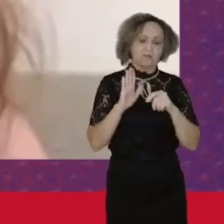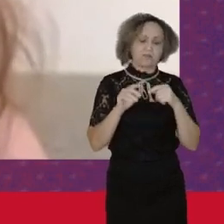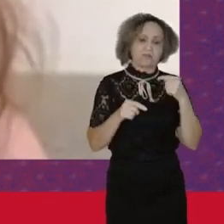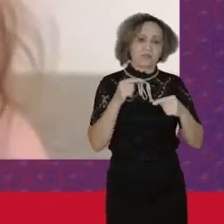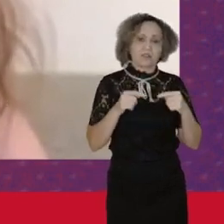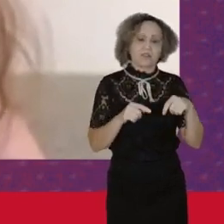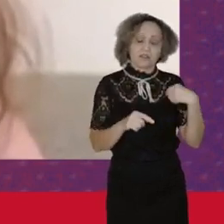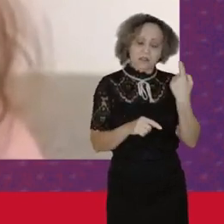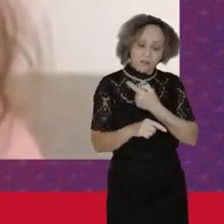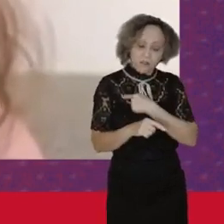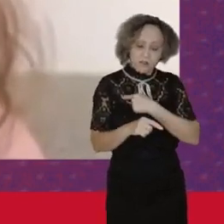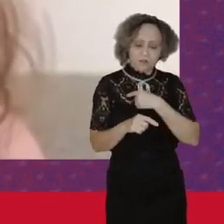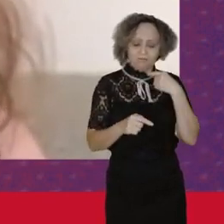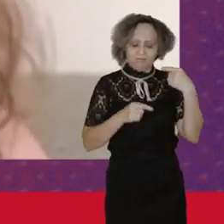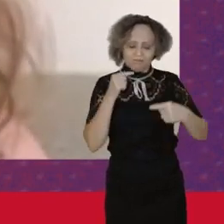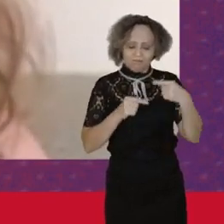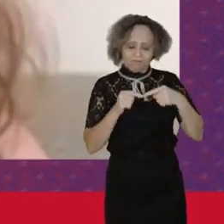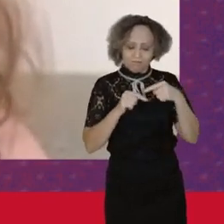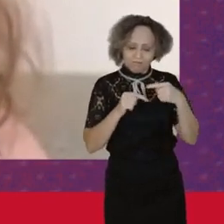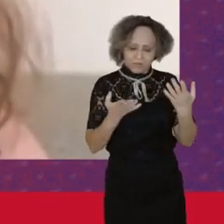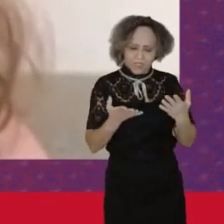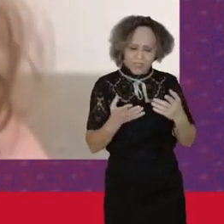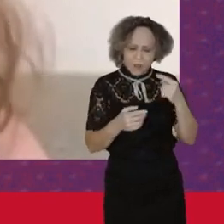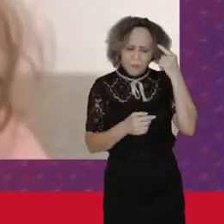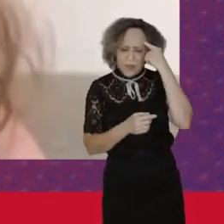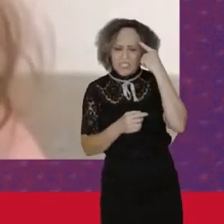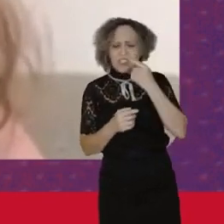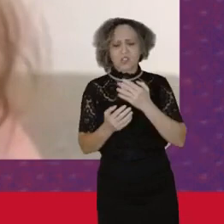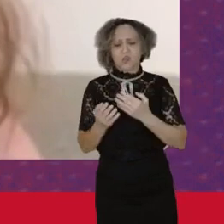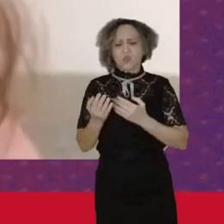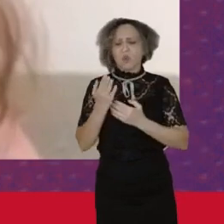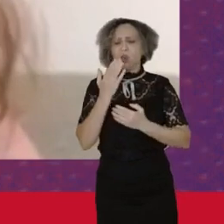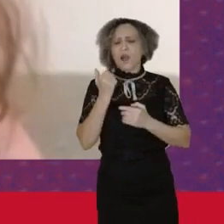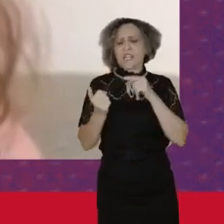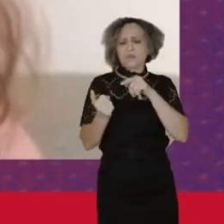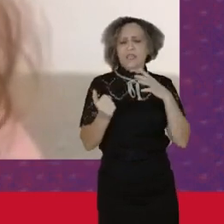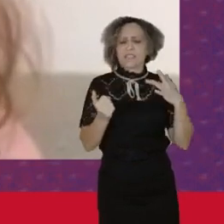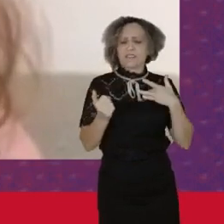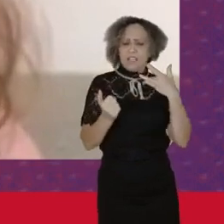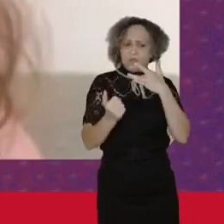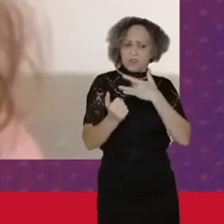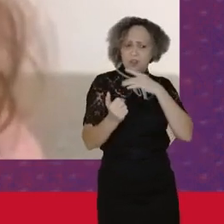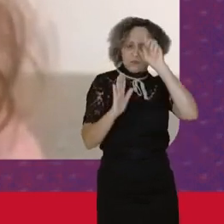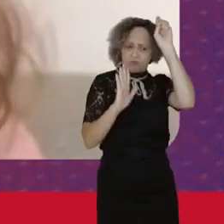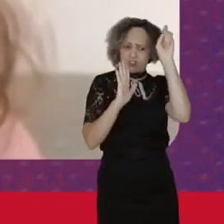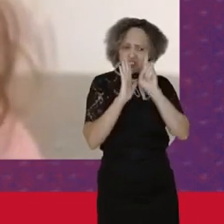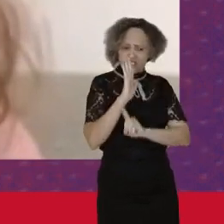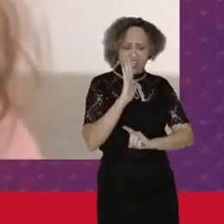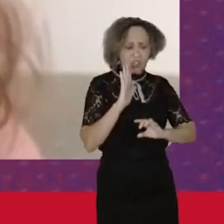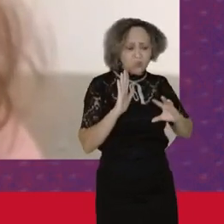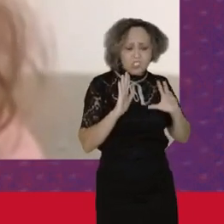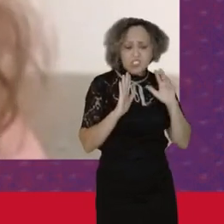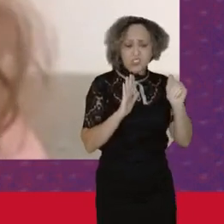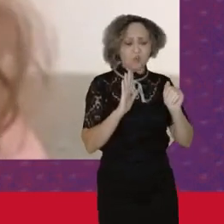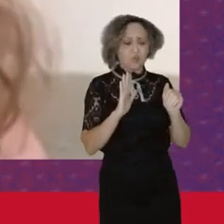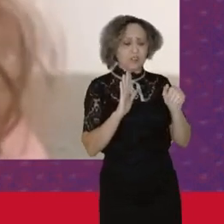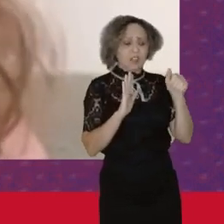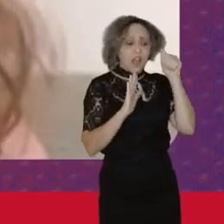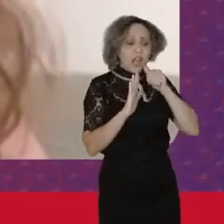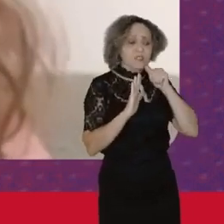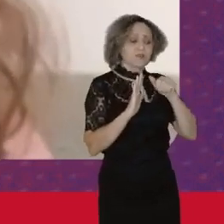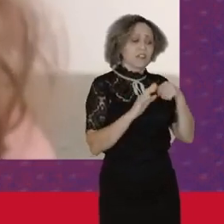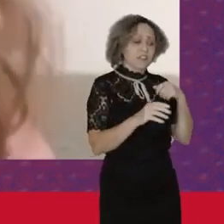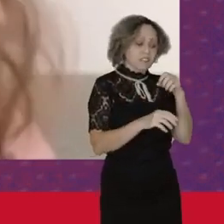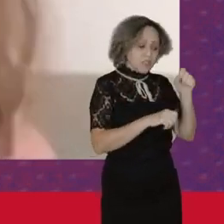debate, né? Pensando a comida saudável como um direito de todas, né? Quem são as mulheres que produzem, mas também as mulheres da